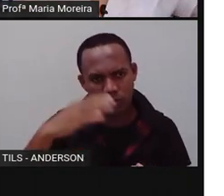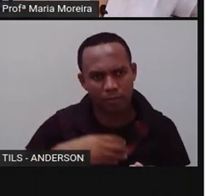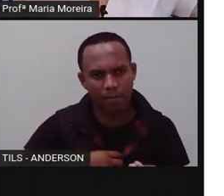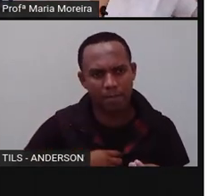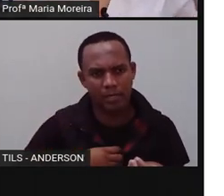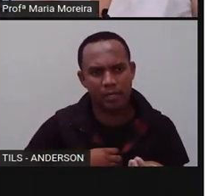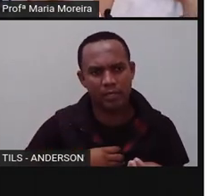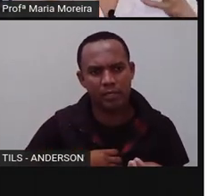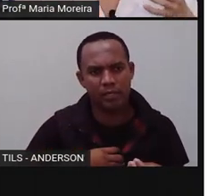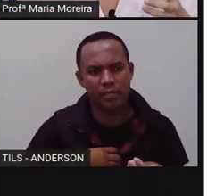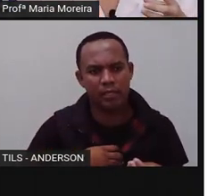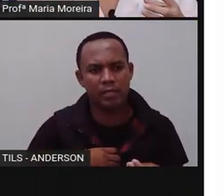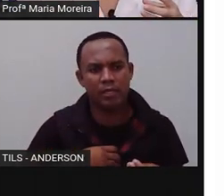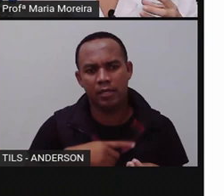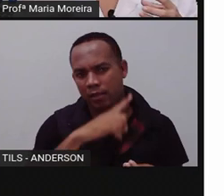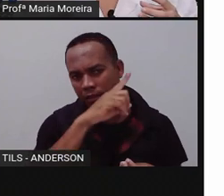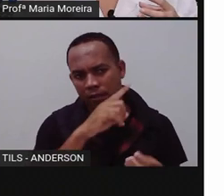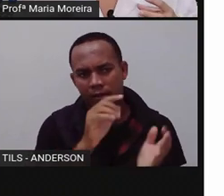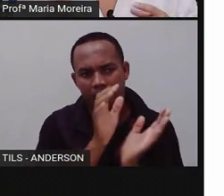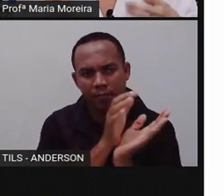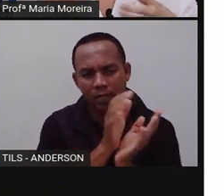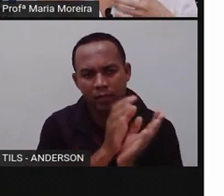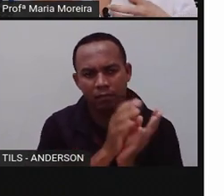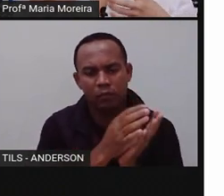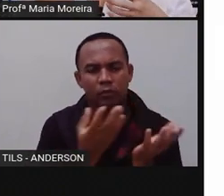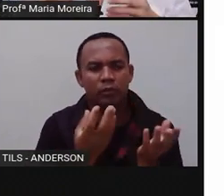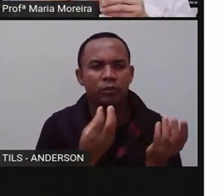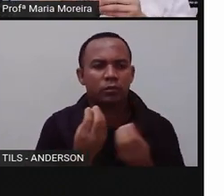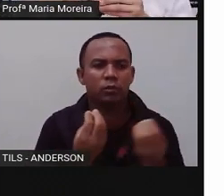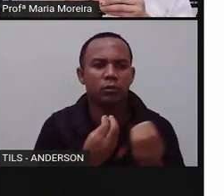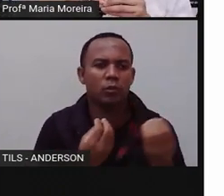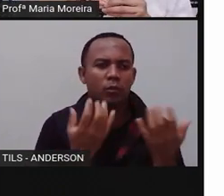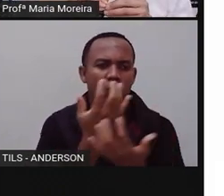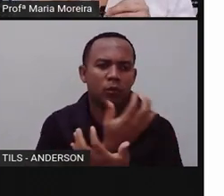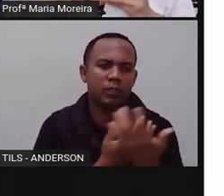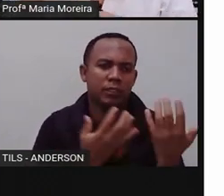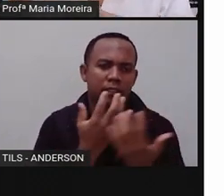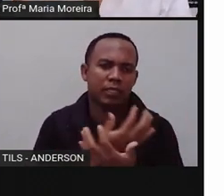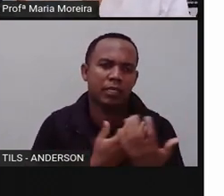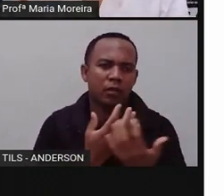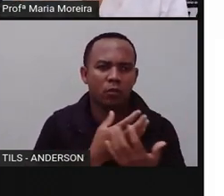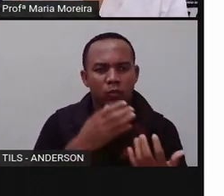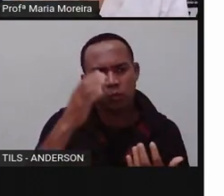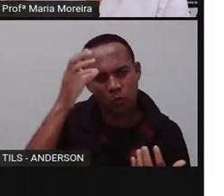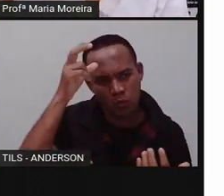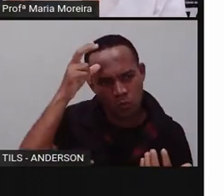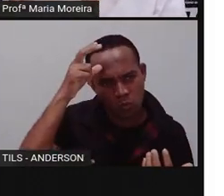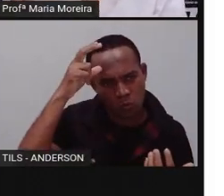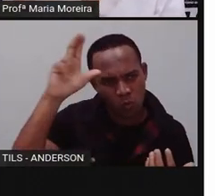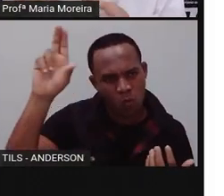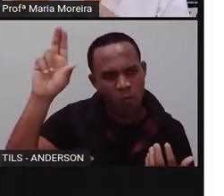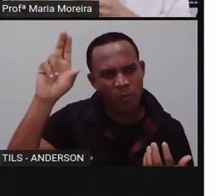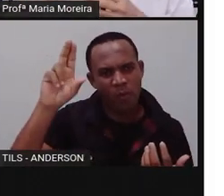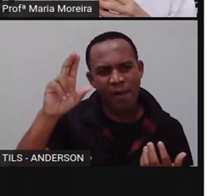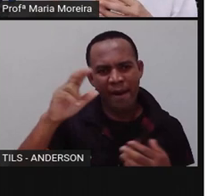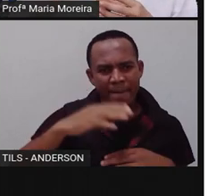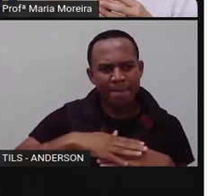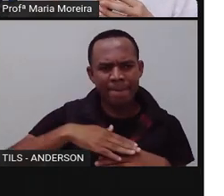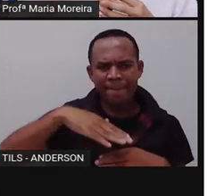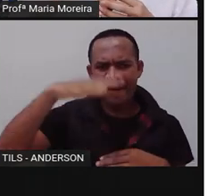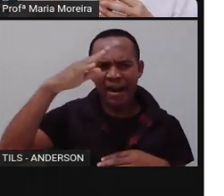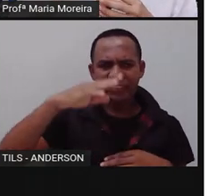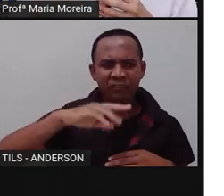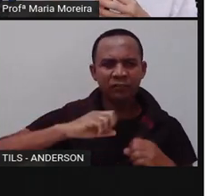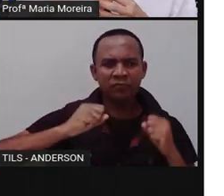e Maranhão, né, que aqui para a gente a expressão musical dessa cultura afro-brasileira, para a gente é muito mais pesado o